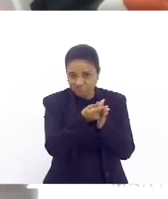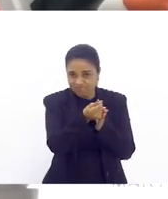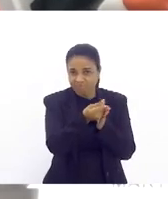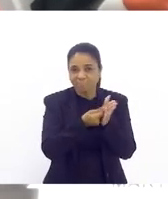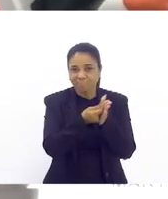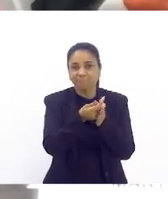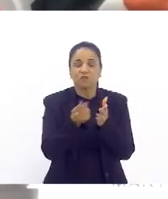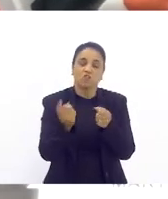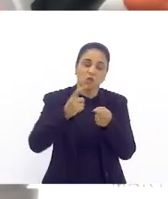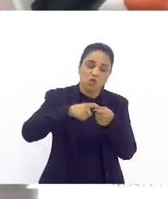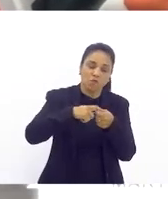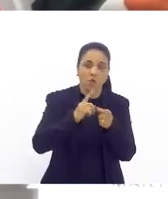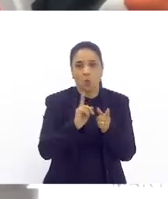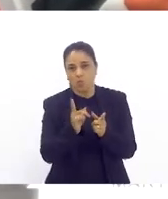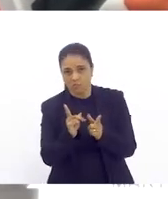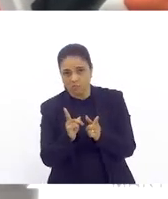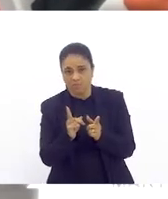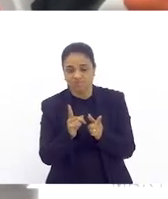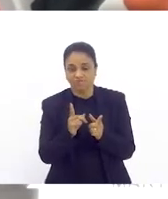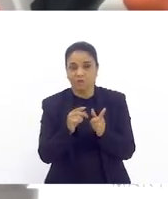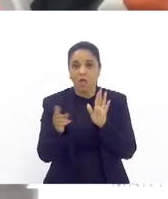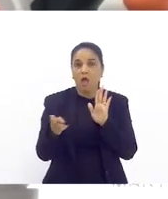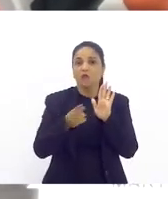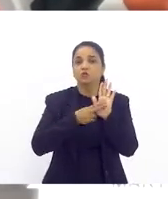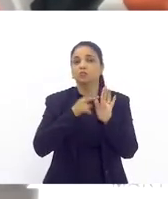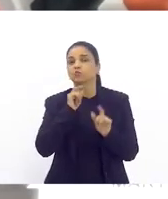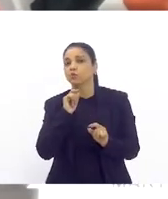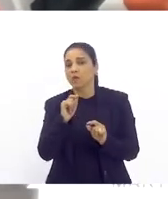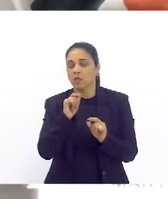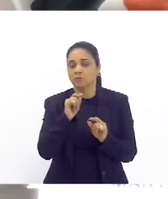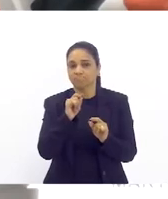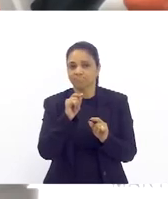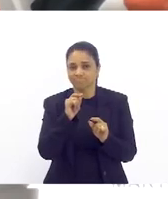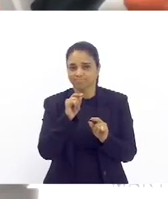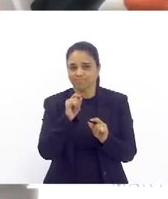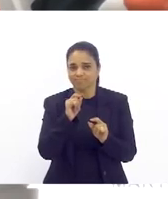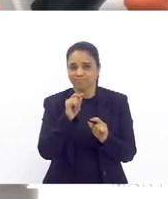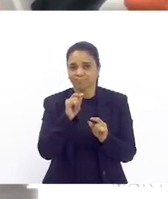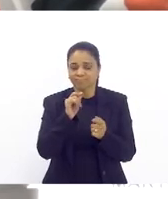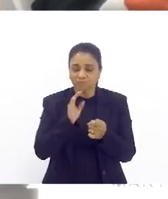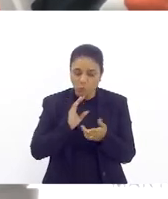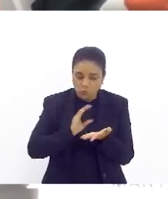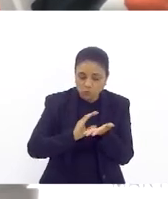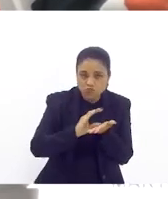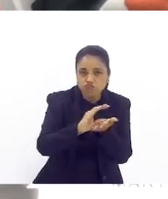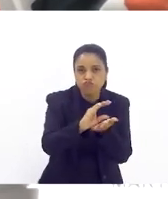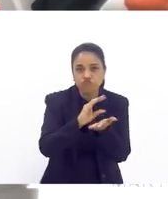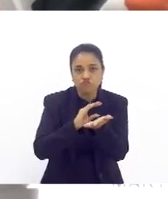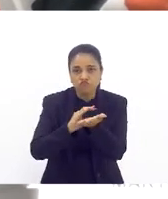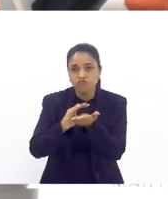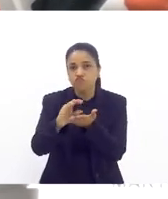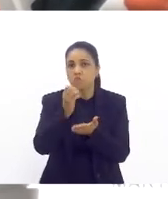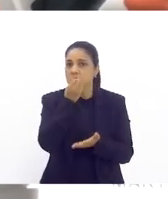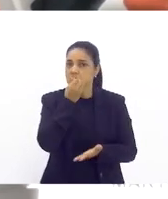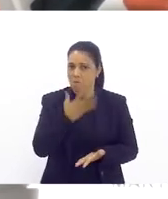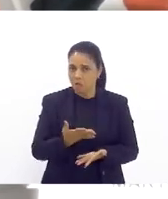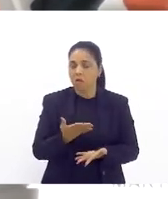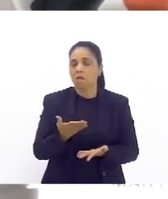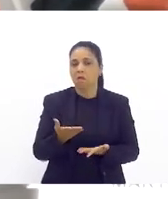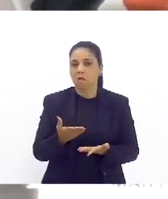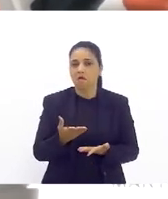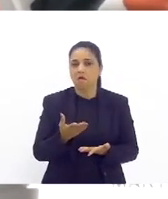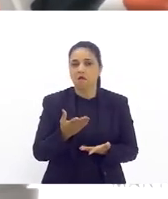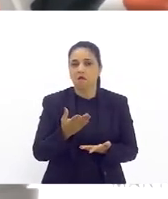de assumir um investimento de um investimento que eu acho que é bem gasto impessoal